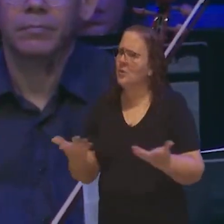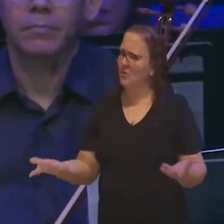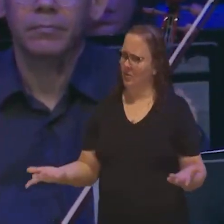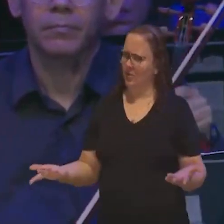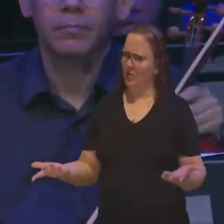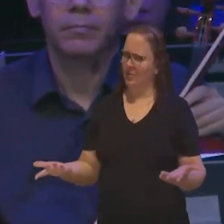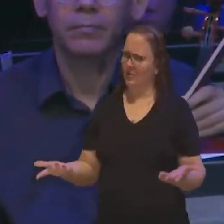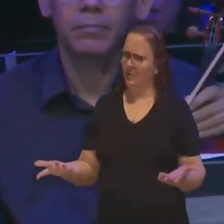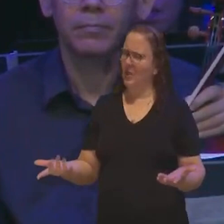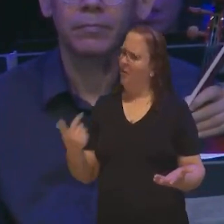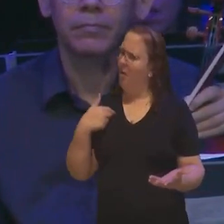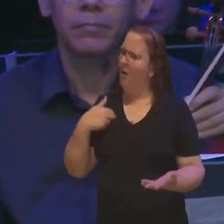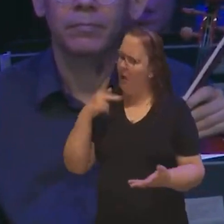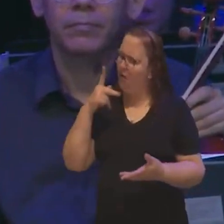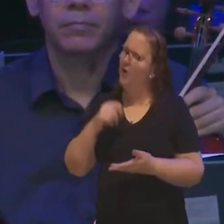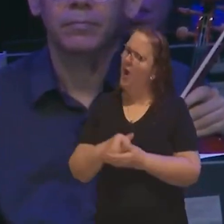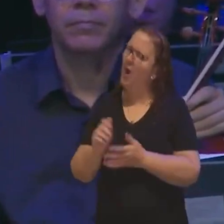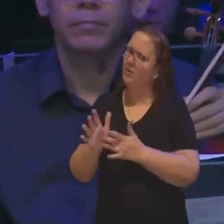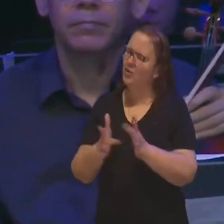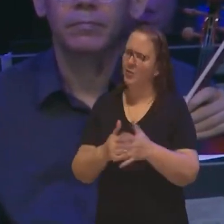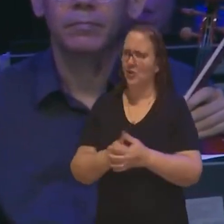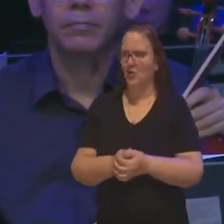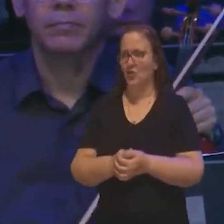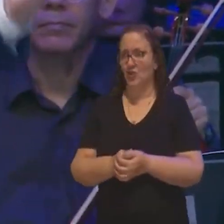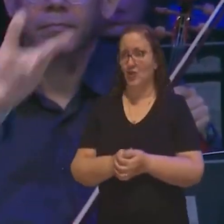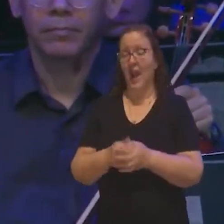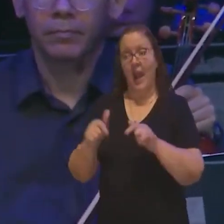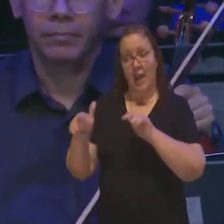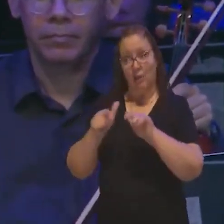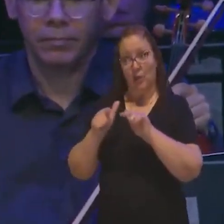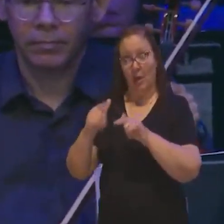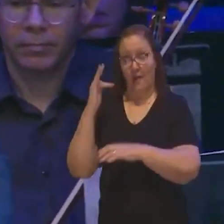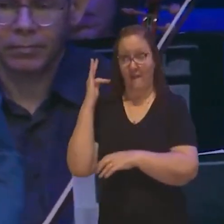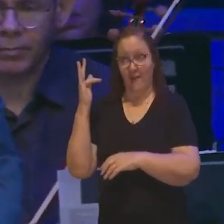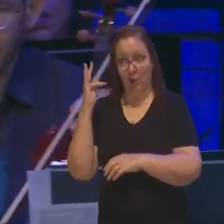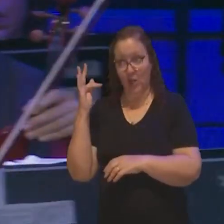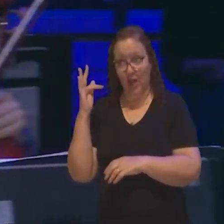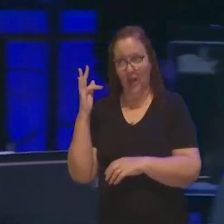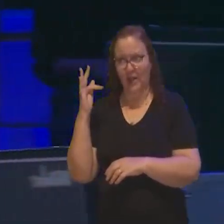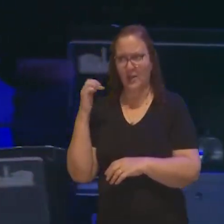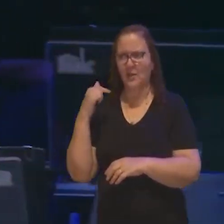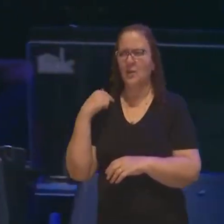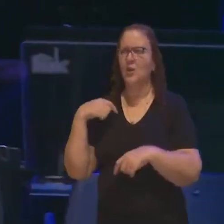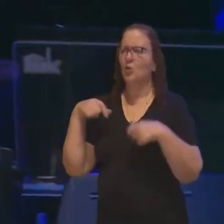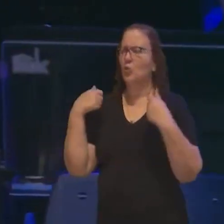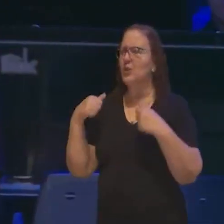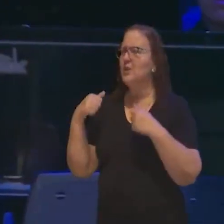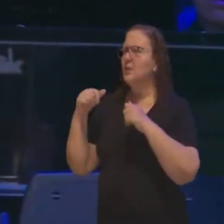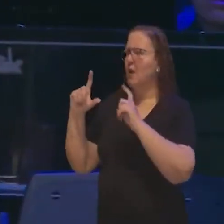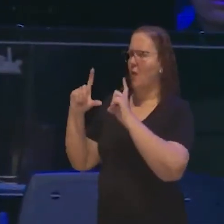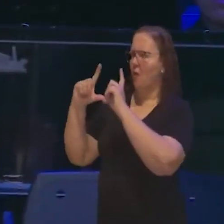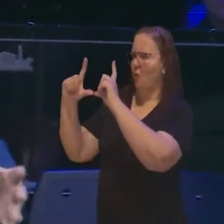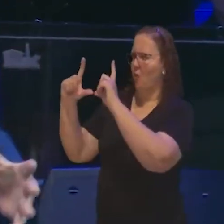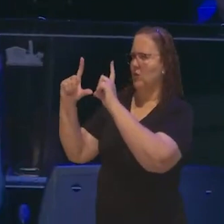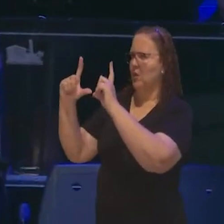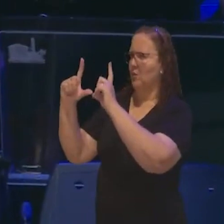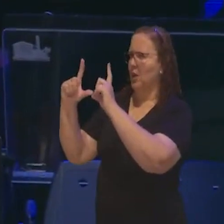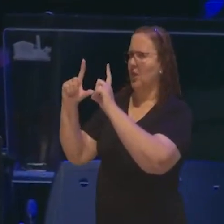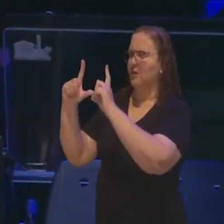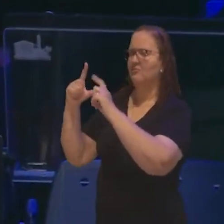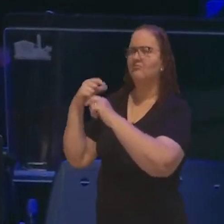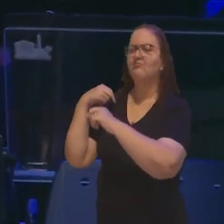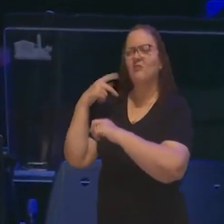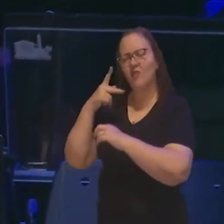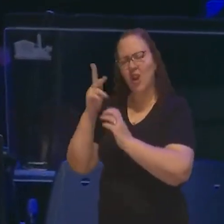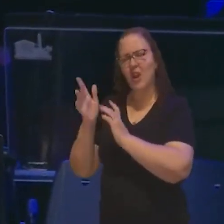Jesus. E era um trabalho acadêmico, fiz lá umas apresentações em PowerPoint, e falei sobre